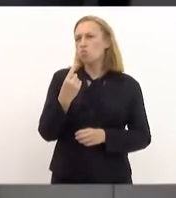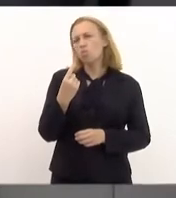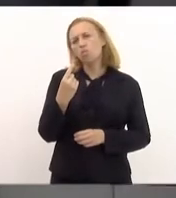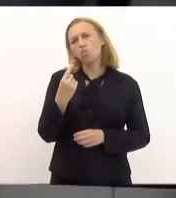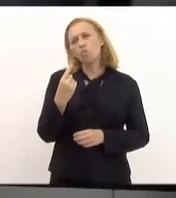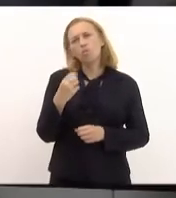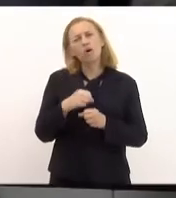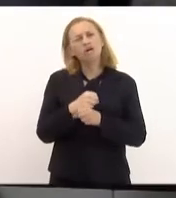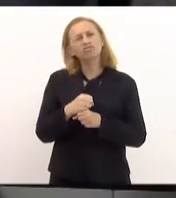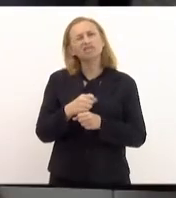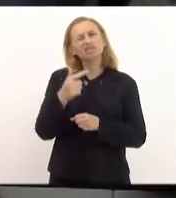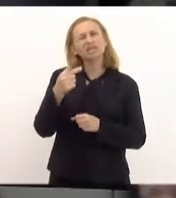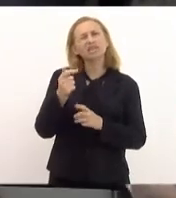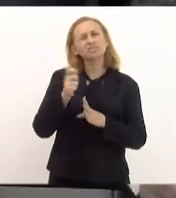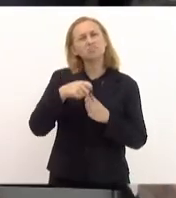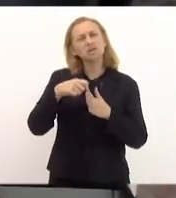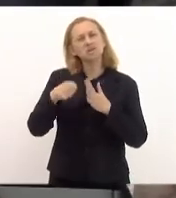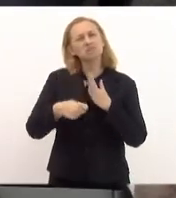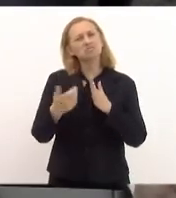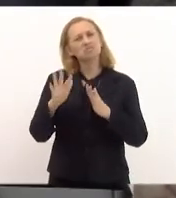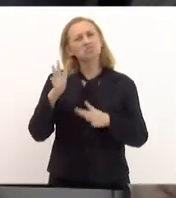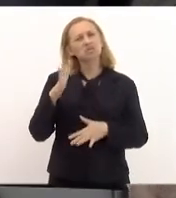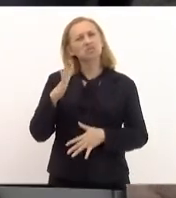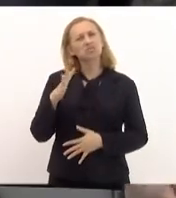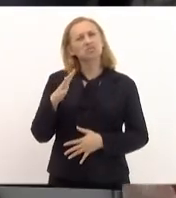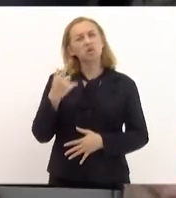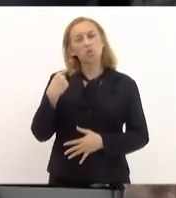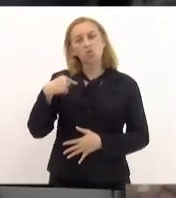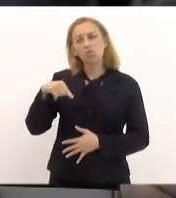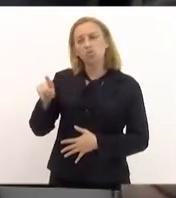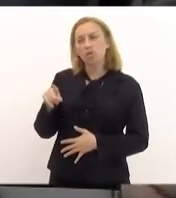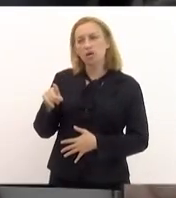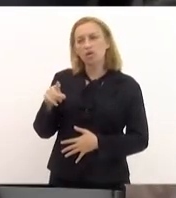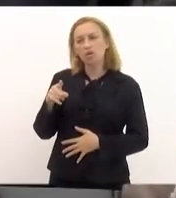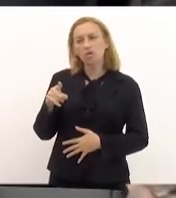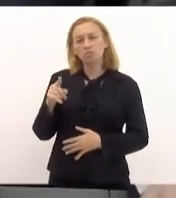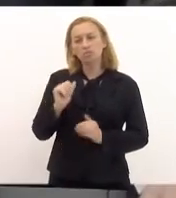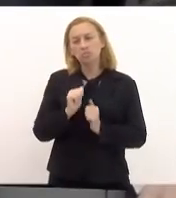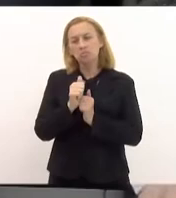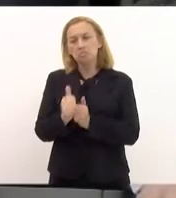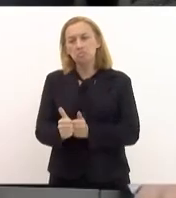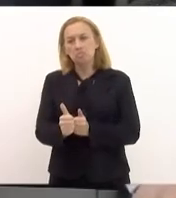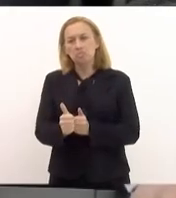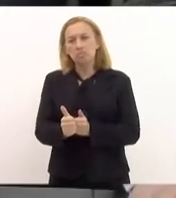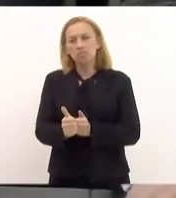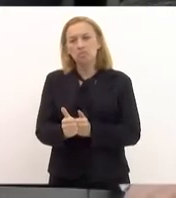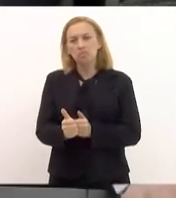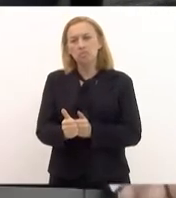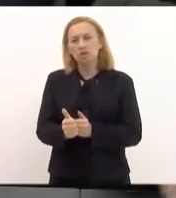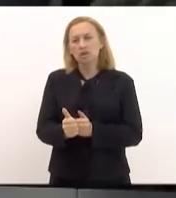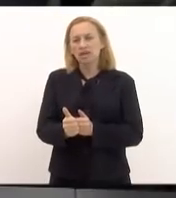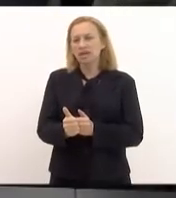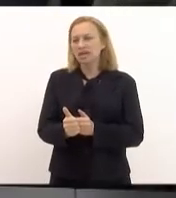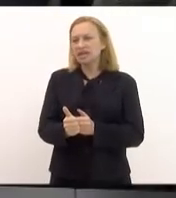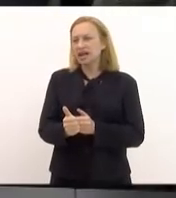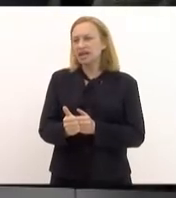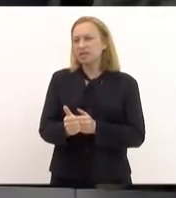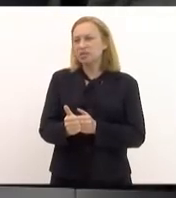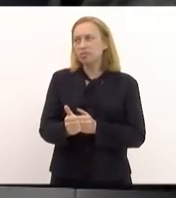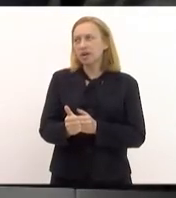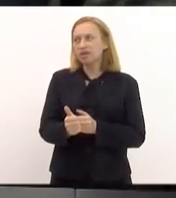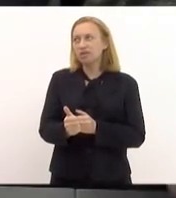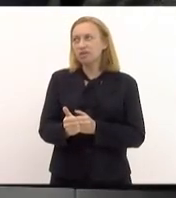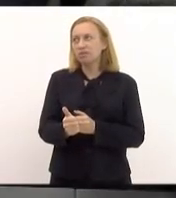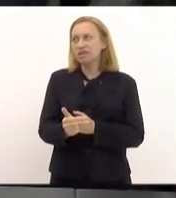um ano e sete meses aproximadamente, e desde que eu estou lá, o que a gente tem acompanhado e que se tornou até com